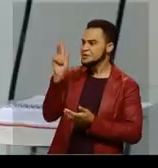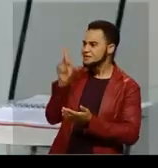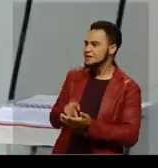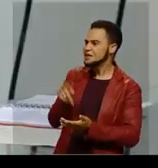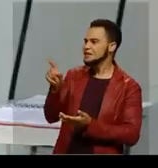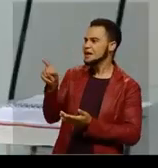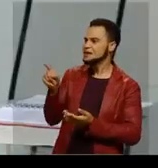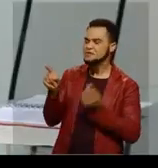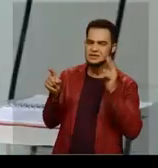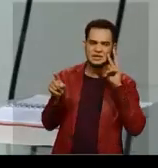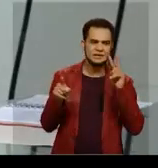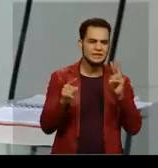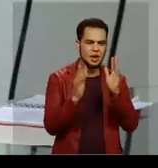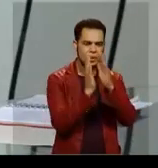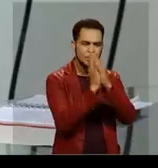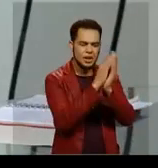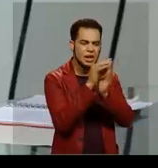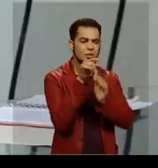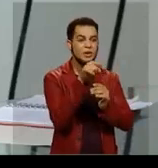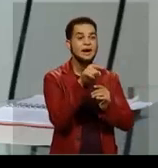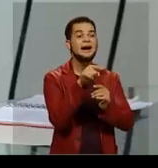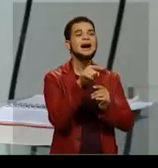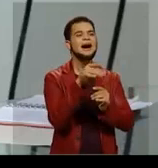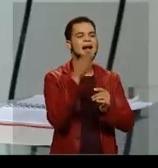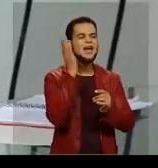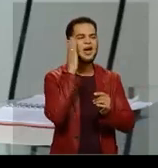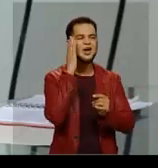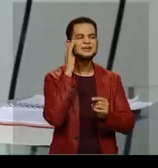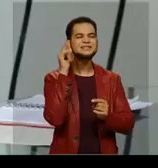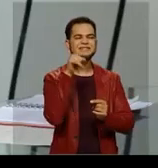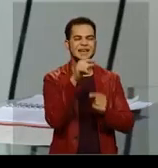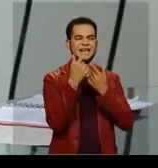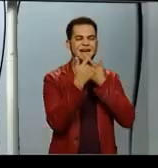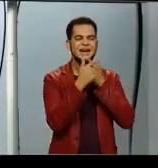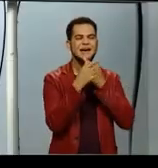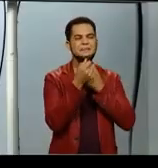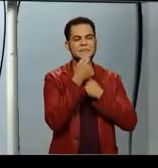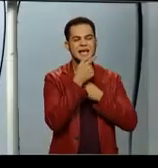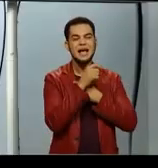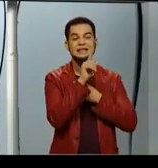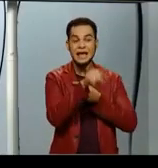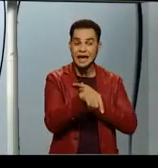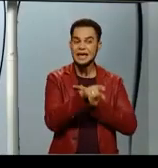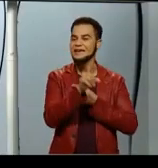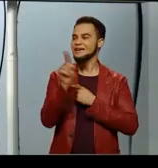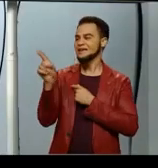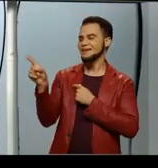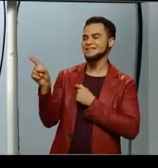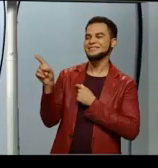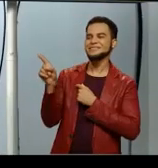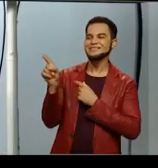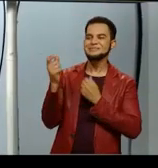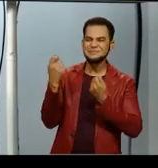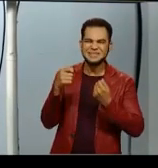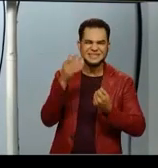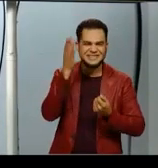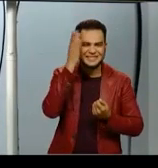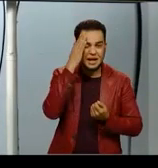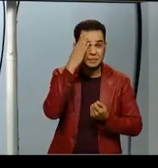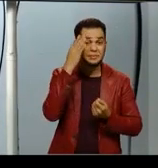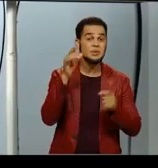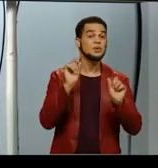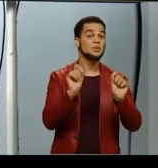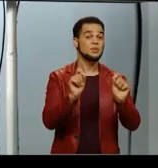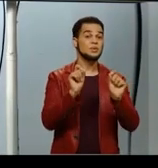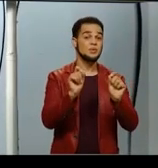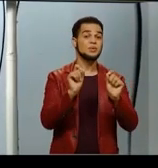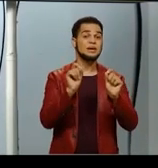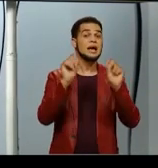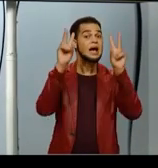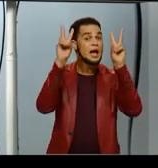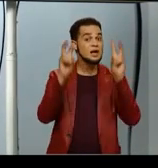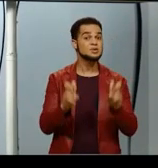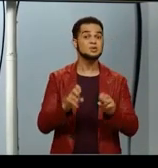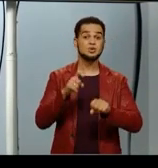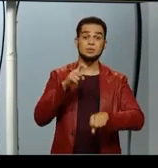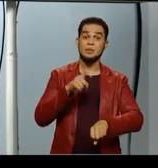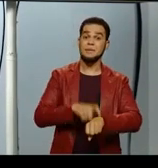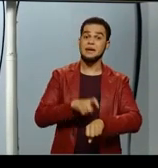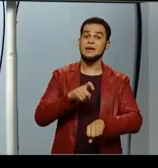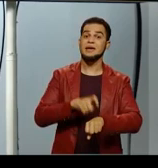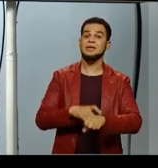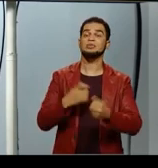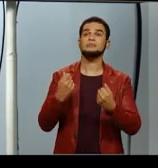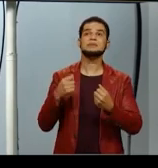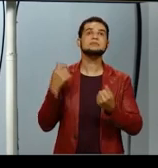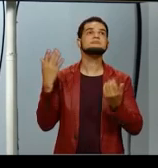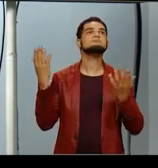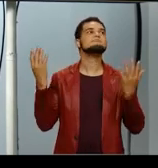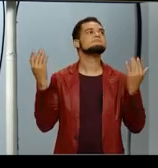O contexto cartoon, que ele está vivendo, né? Por isso que é tão importante estar antenado com os assuntos do momento para fazer o Enem. Sim, eles pegam